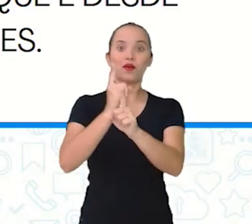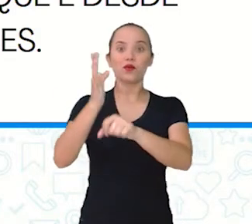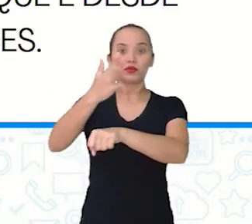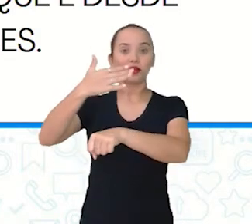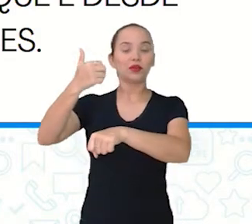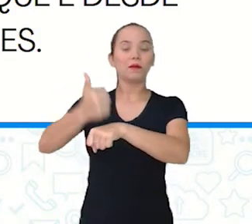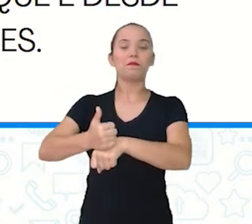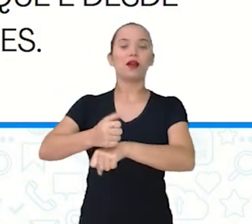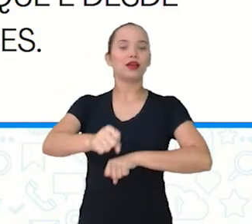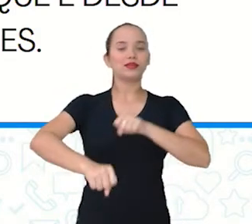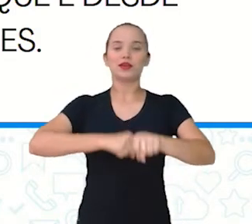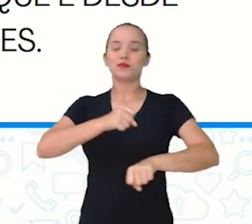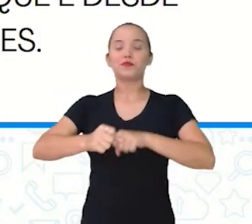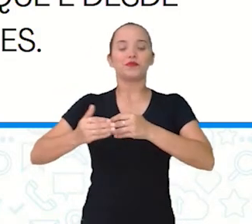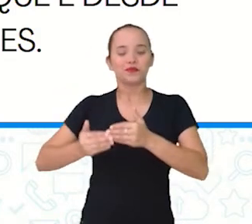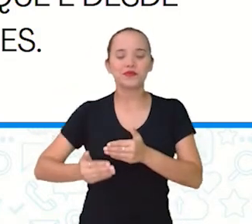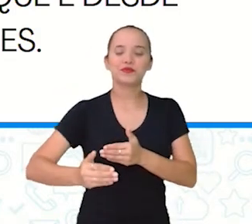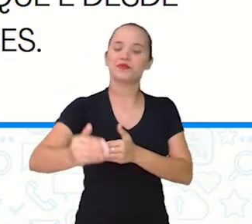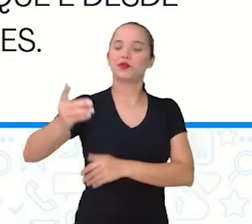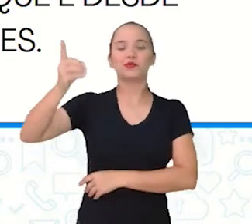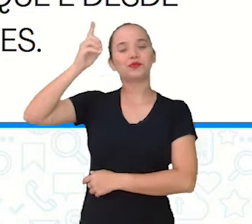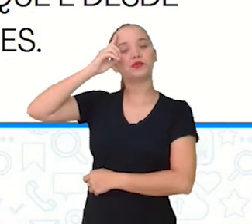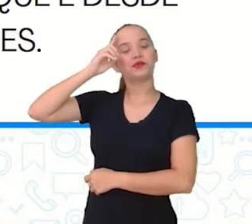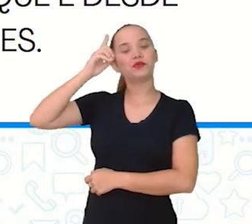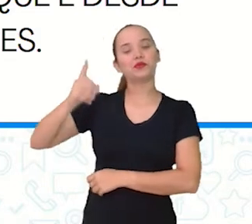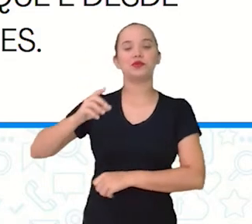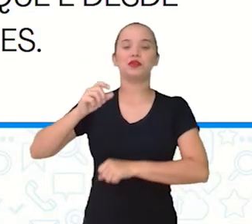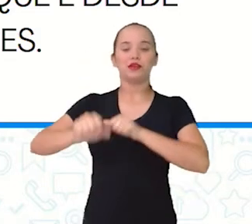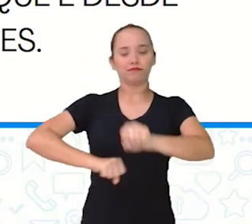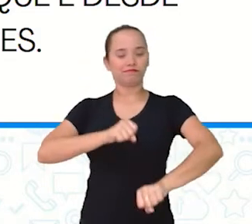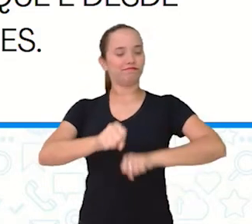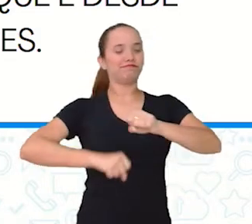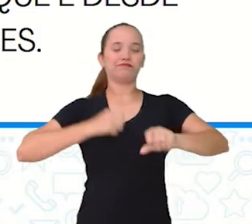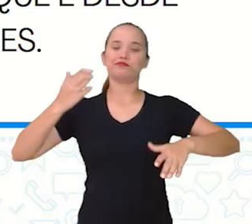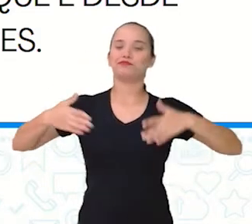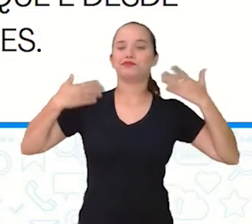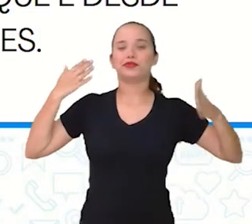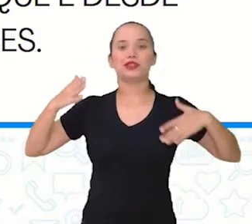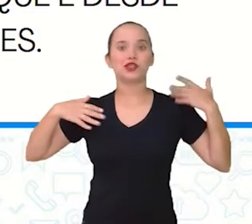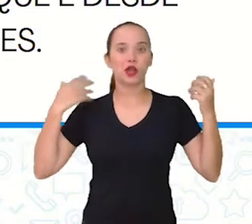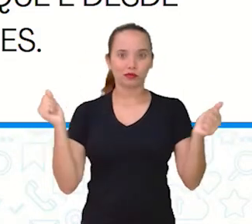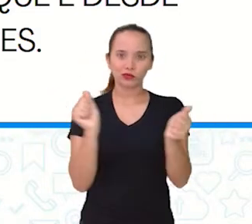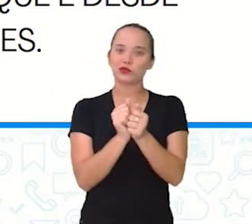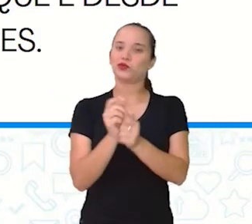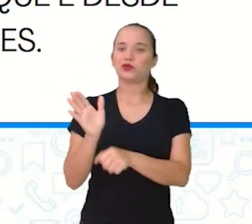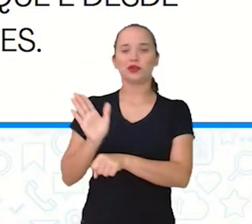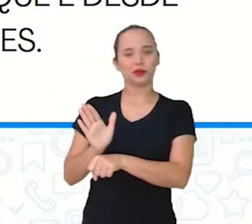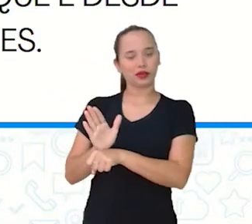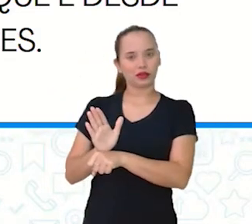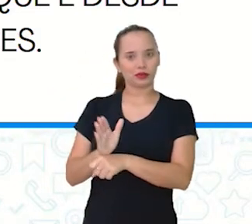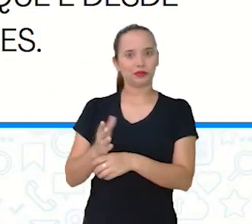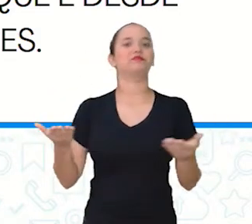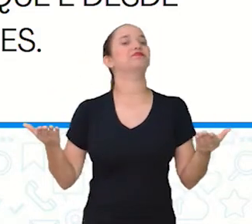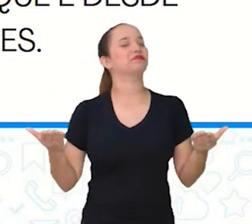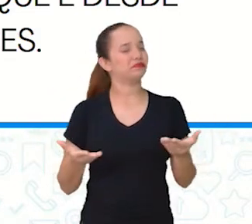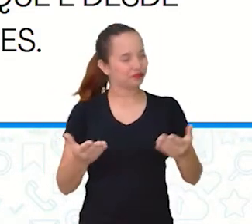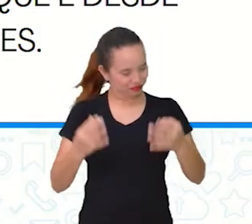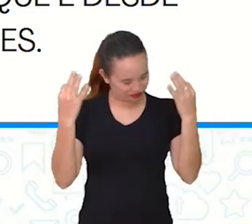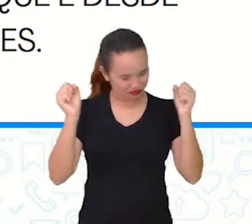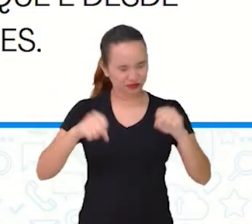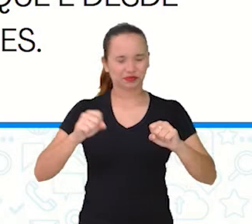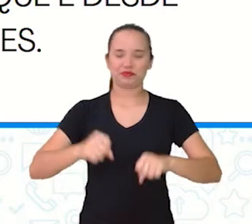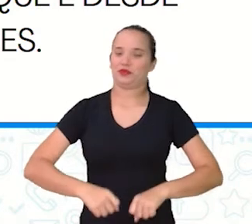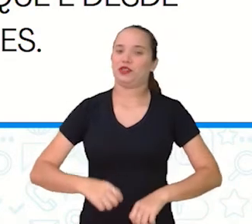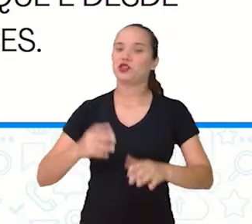e desde esse dia passeavam juntos todas as tardes. Agora esse texto está correto, hein? Vamos combinar que